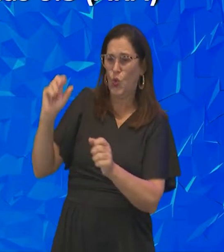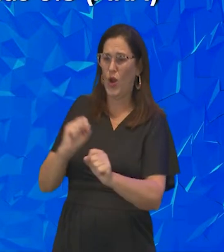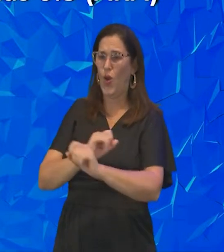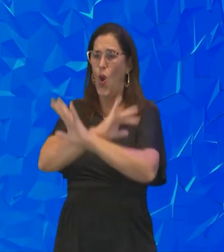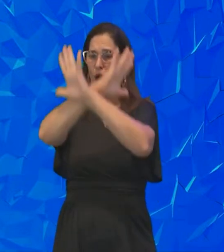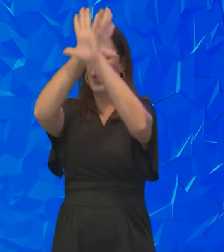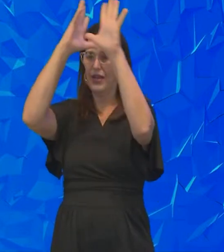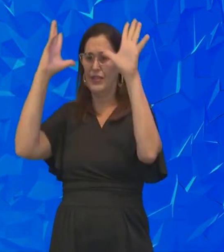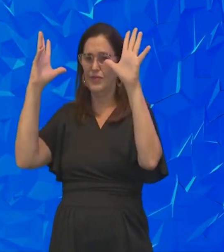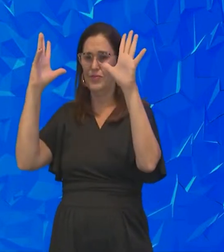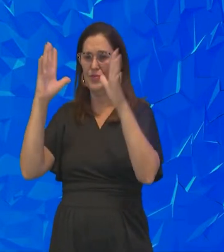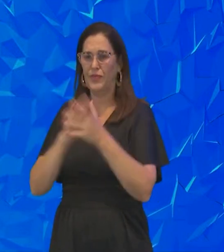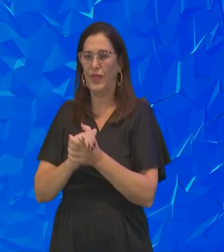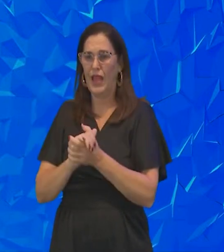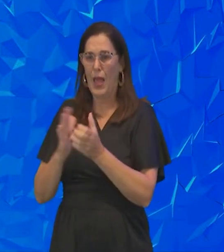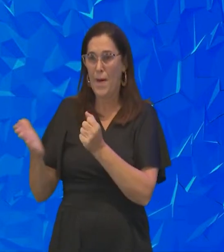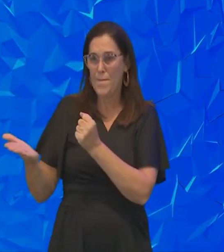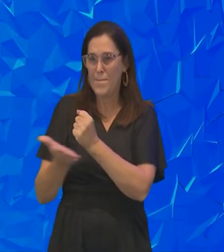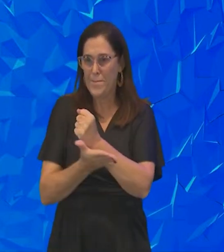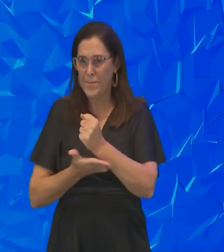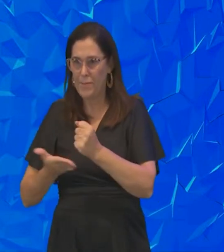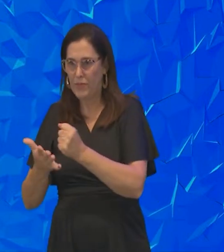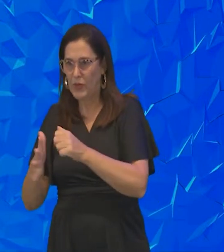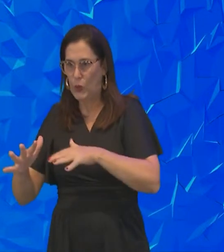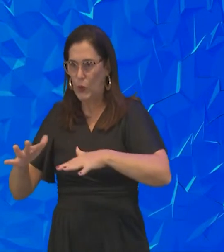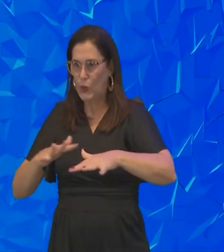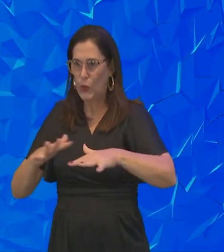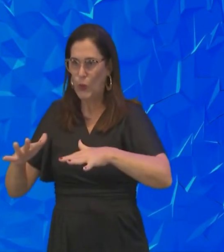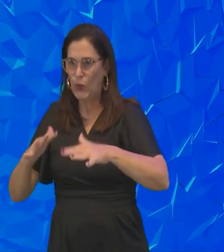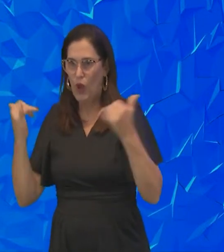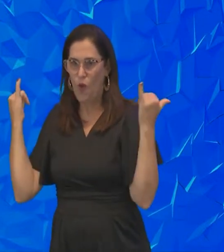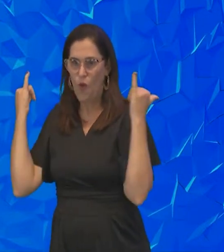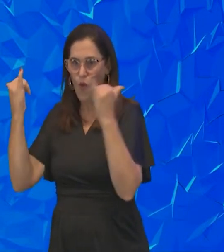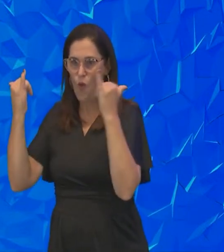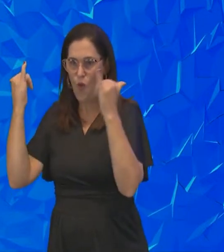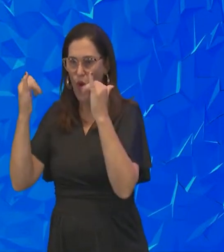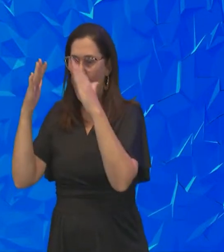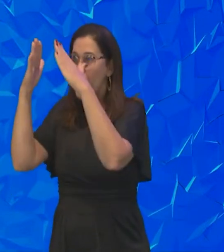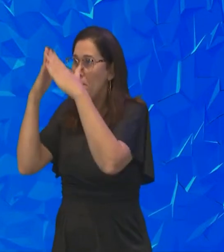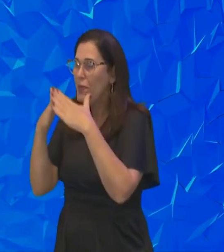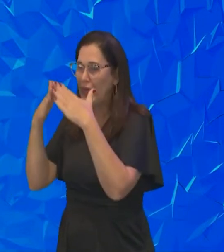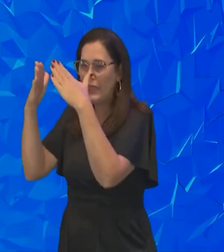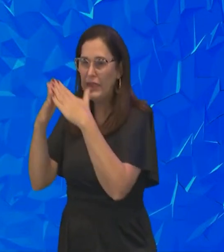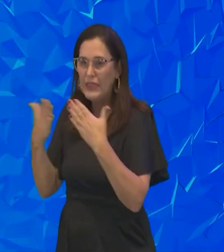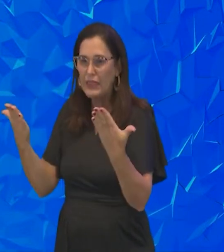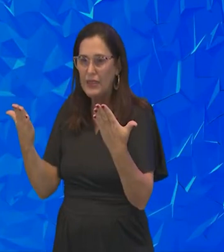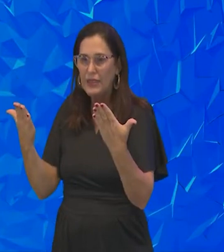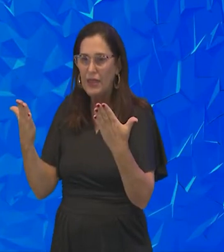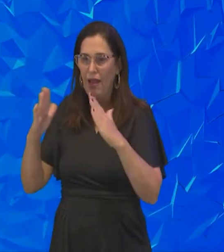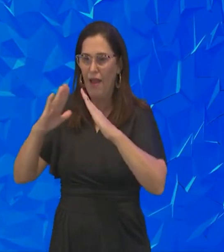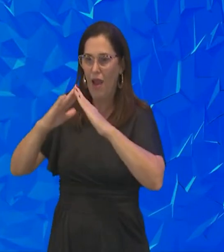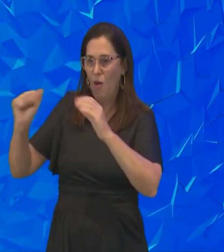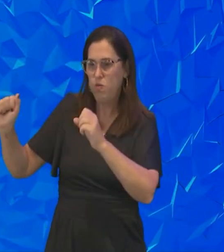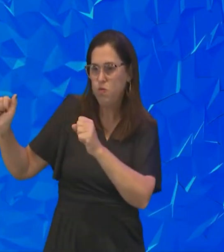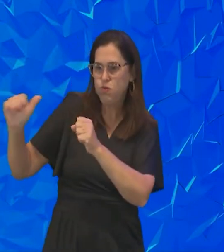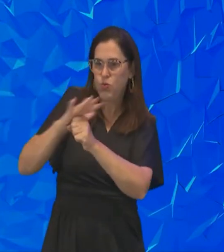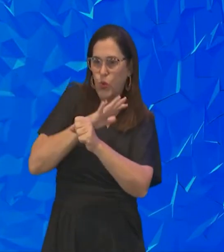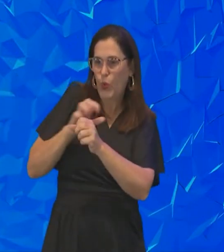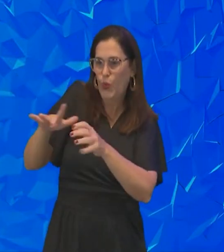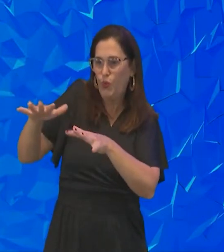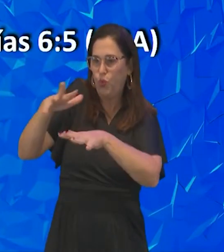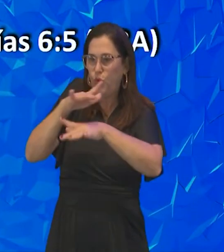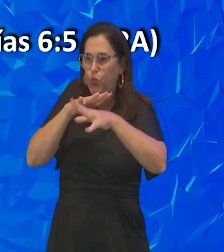sua glória. E as bases do limiar se moveram à voz do que clamava, e a casa se encheu de